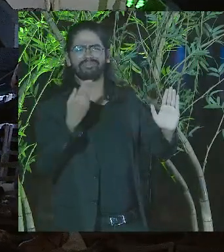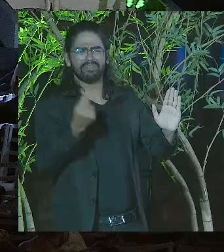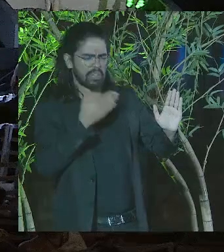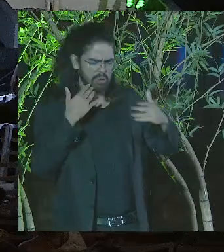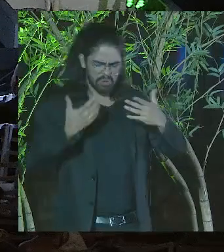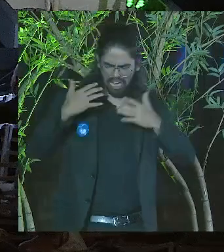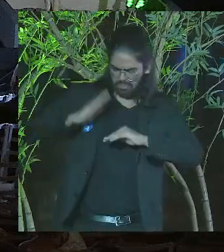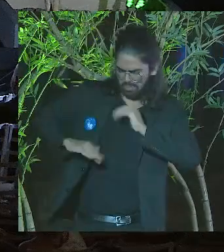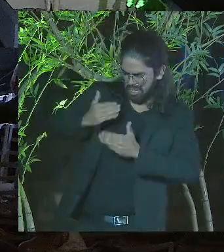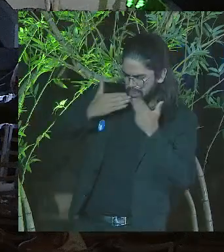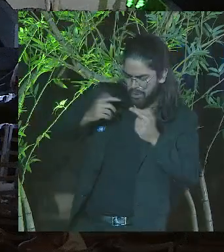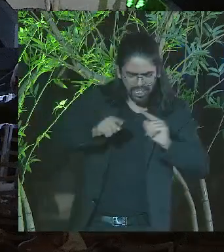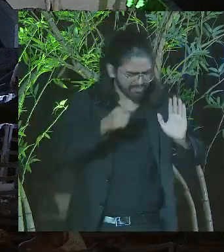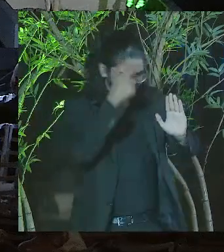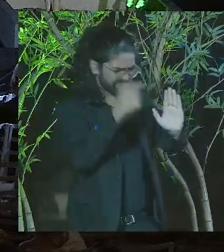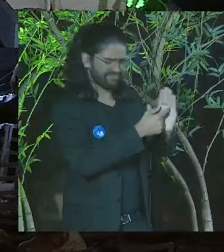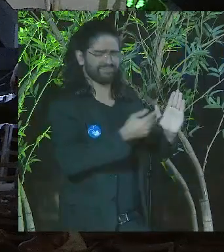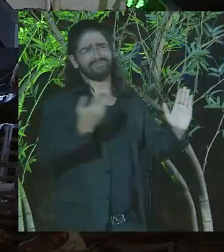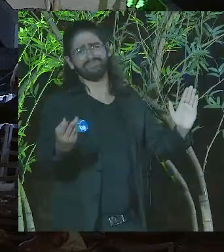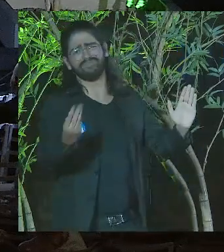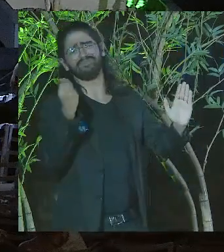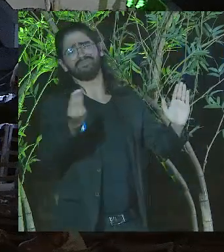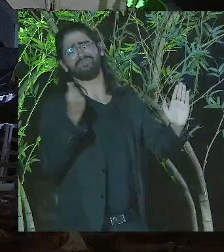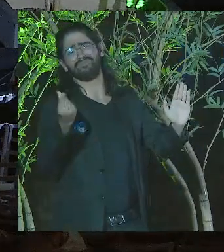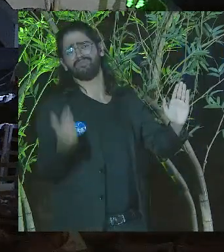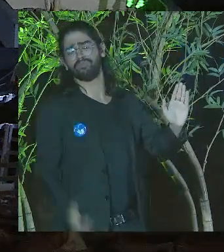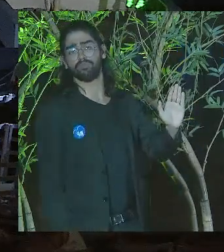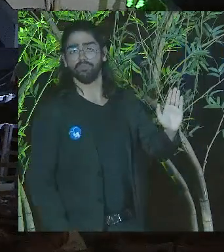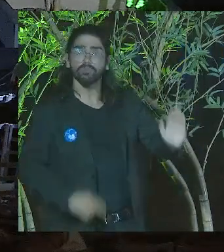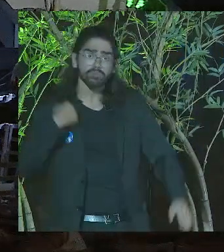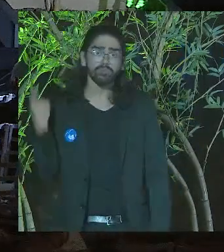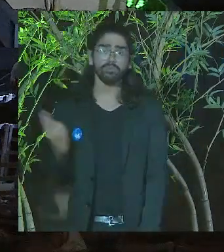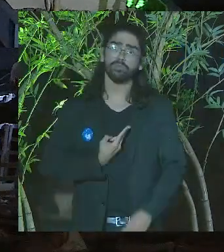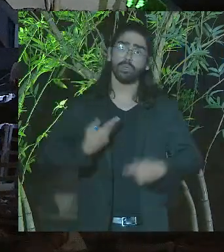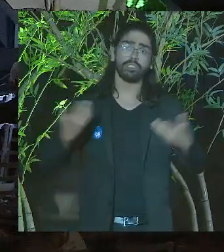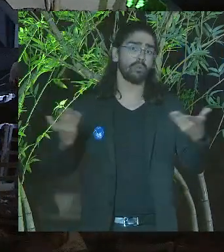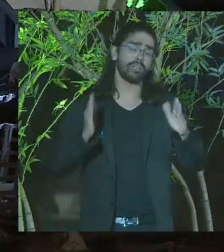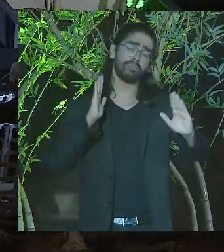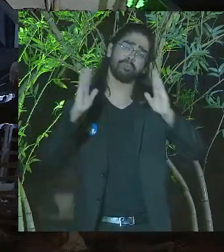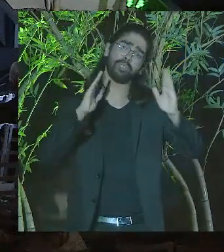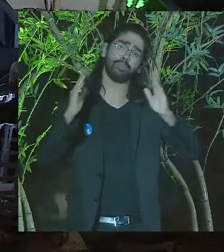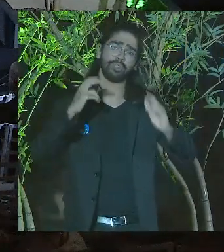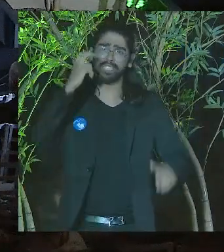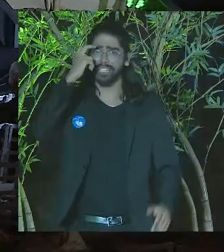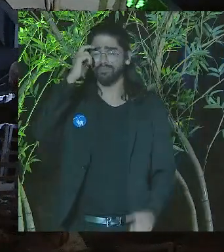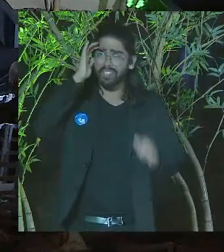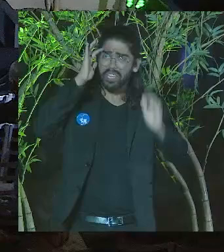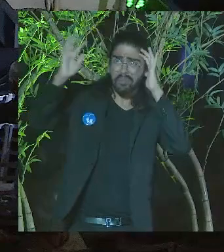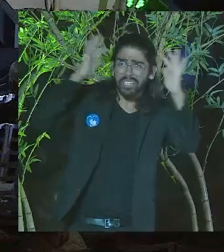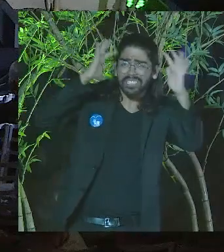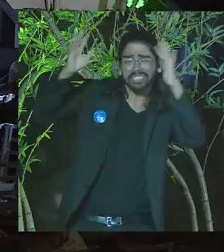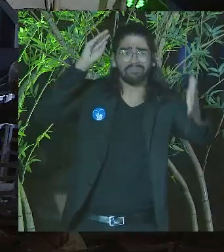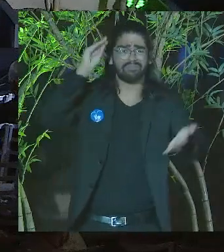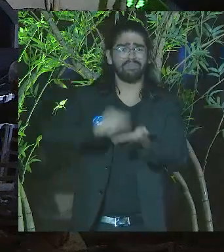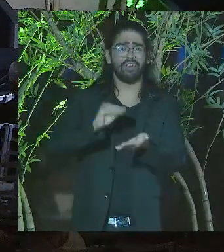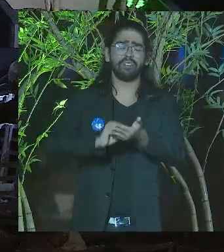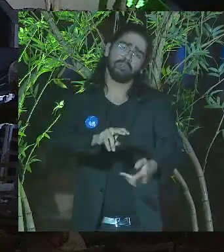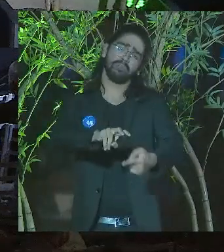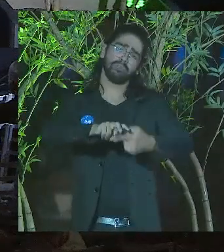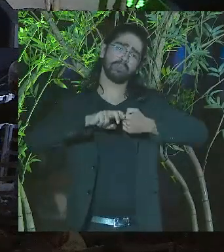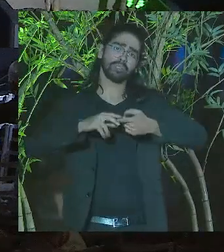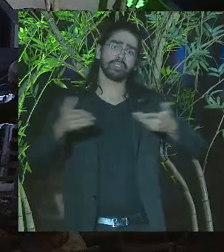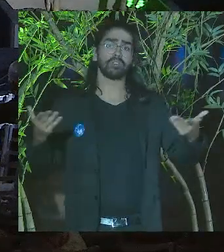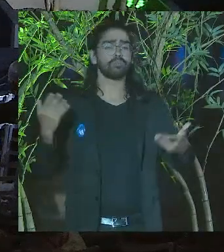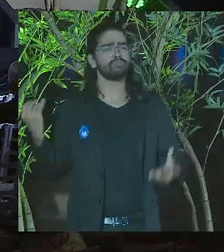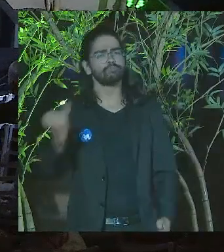mais produtivo, mas você não está ajudando. Então, a gente vive uma crise de imaginação e daí a importância da gente continuar